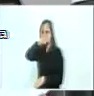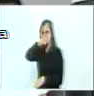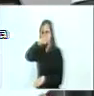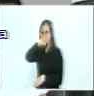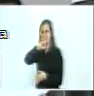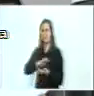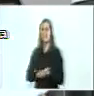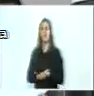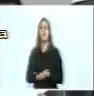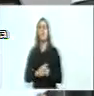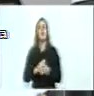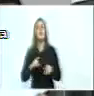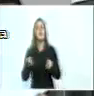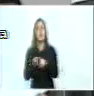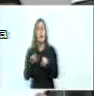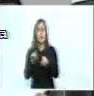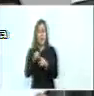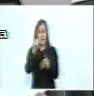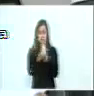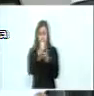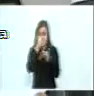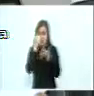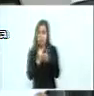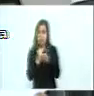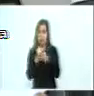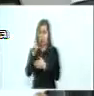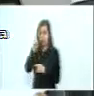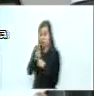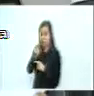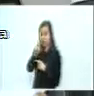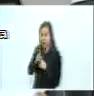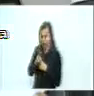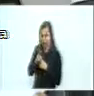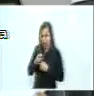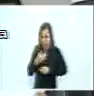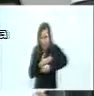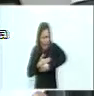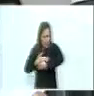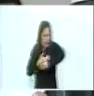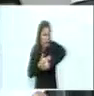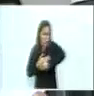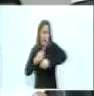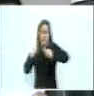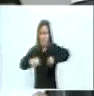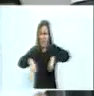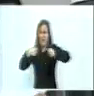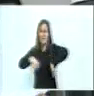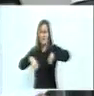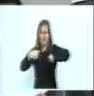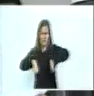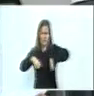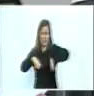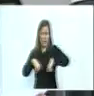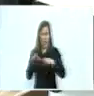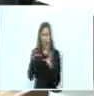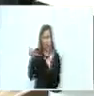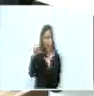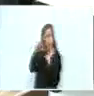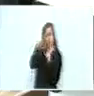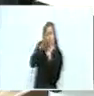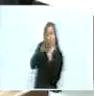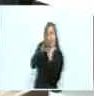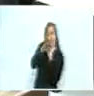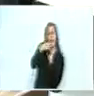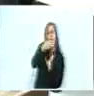Registre-se, por oportuno, que esses cuidados iniciais são essenciais para se criar o vínculo entre pai e